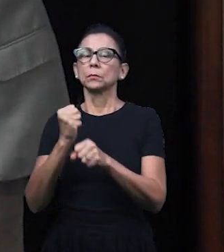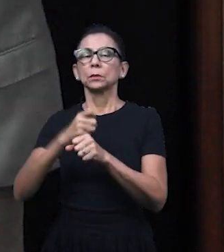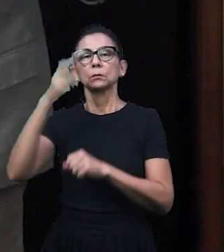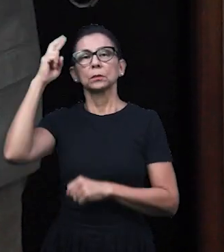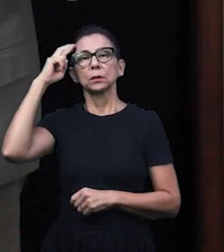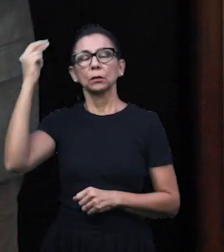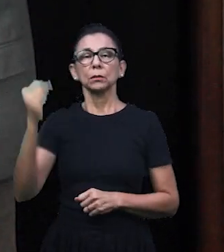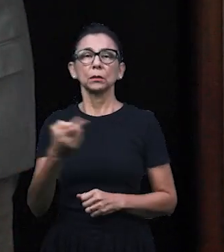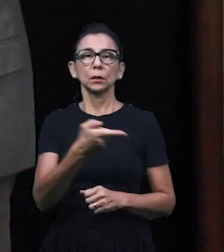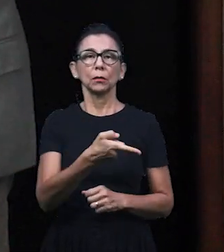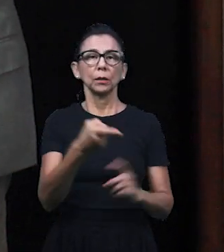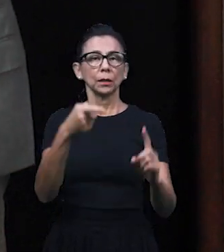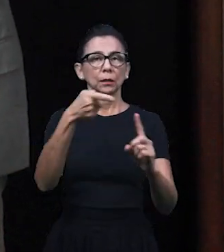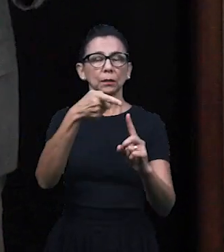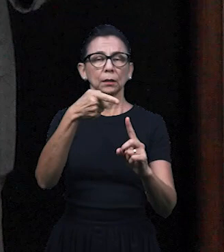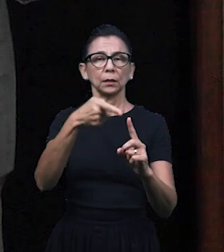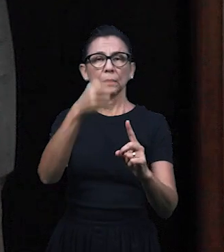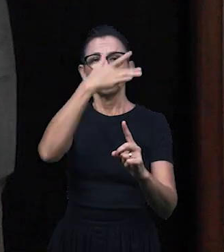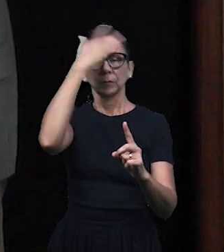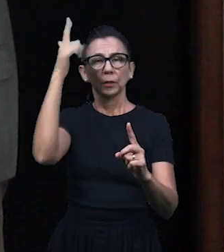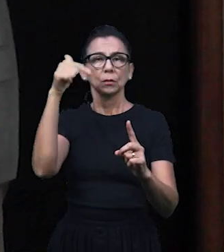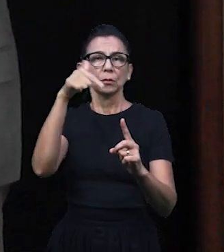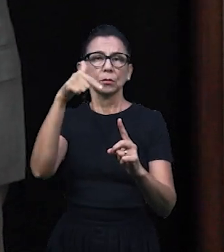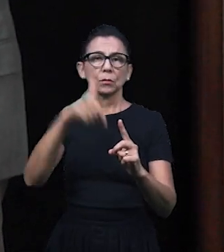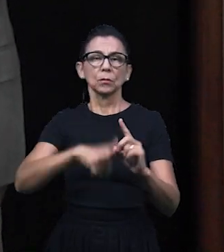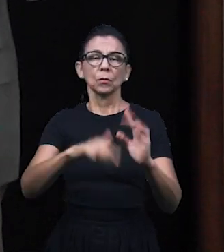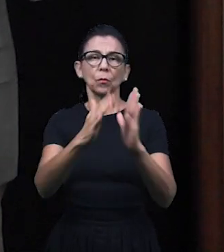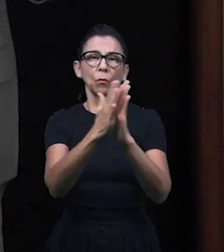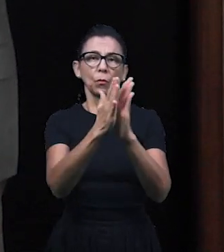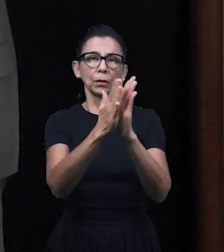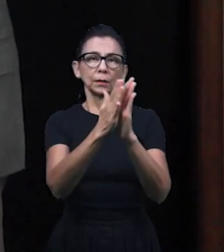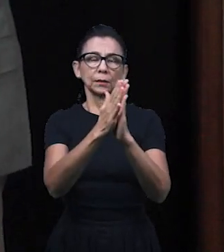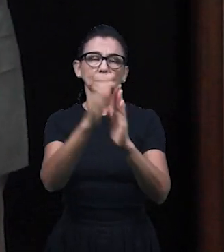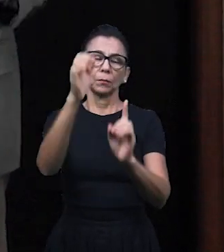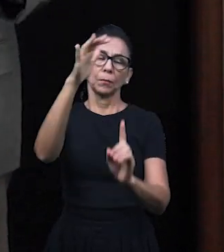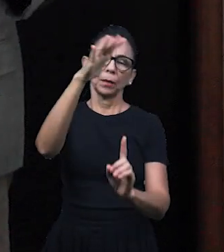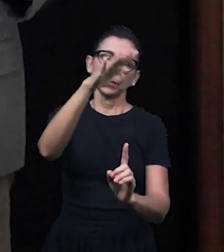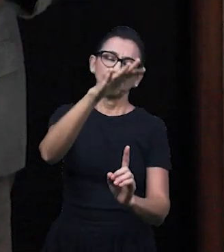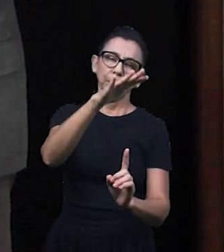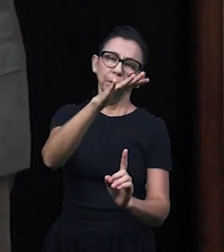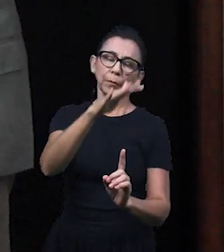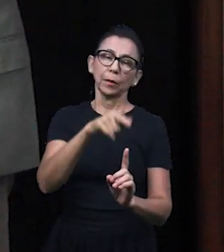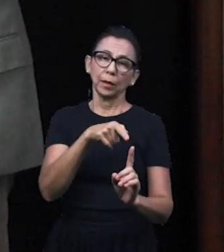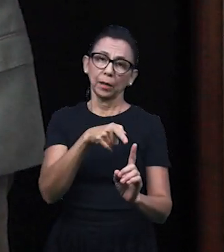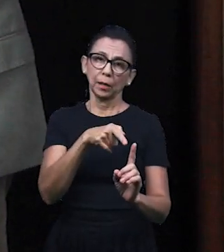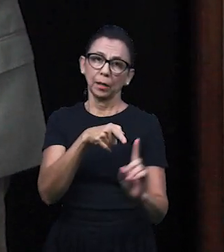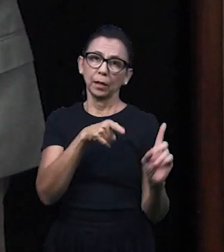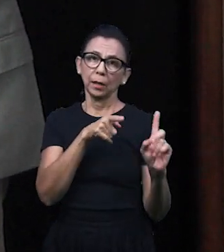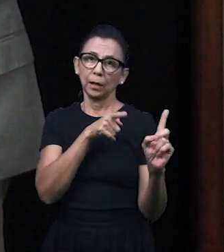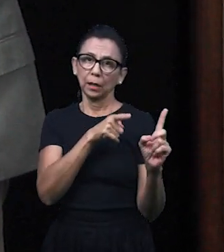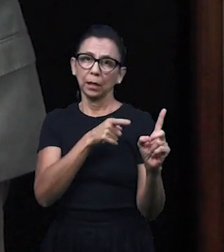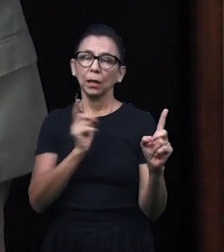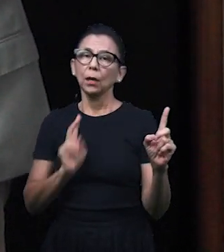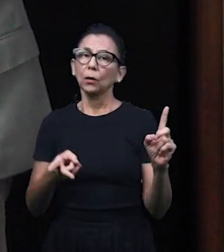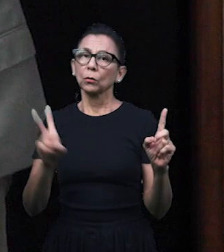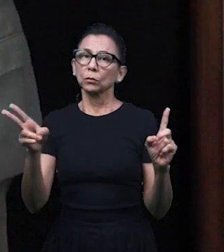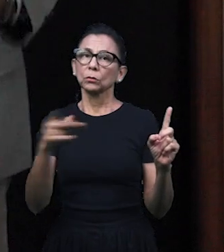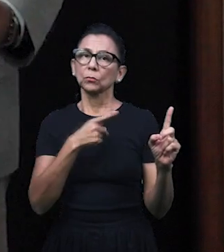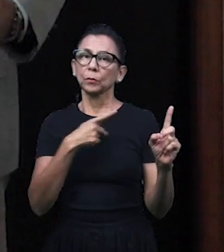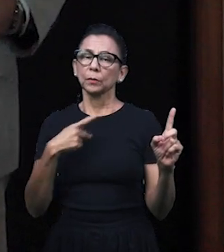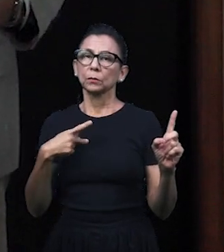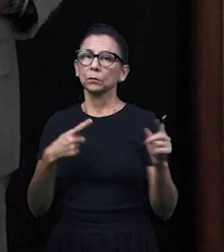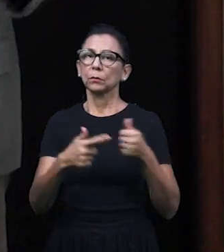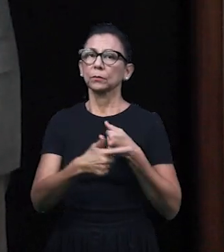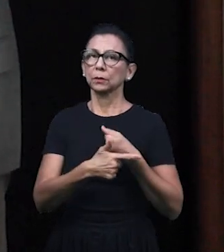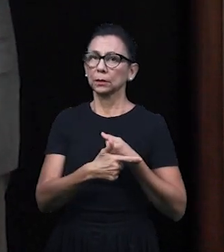recebe uma oração e a partir daquele instante ele é considerado jubilado, ou seja, ele continua no ministério, ele continua como